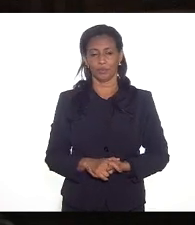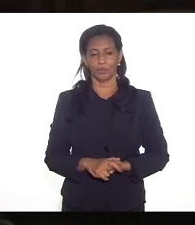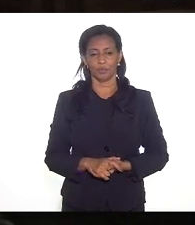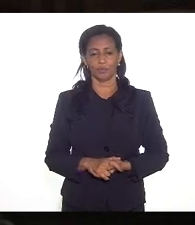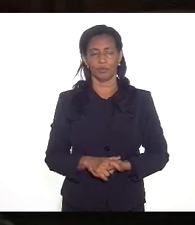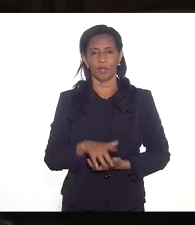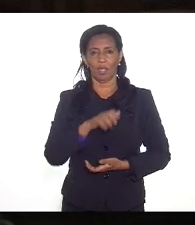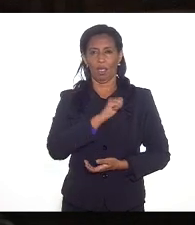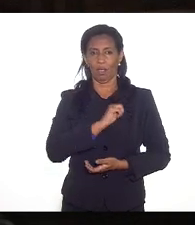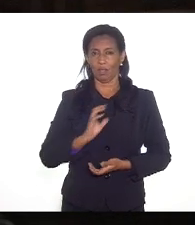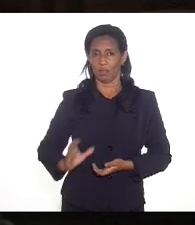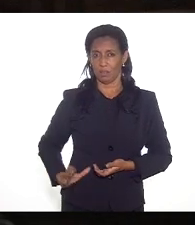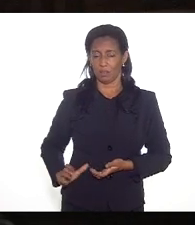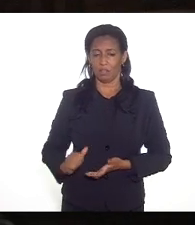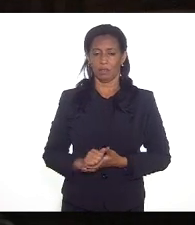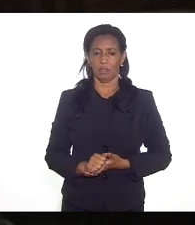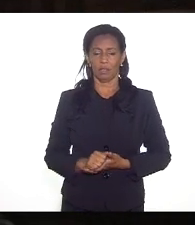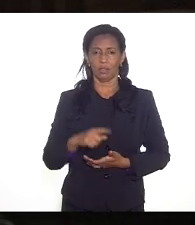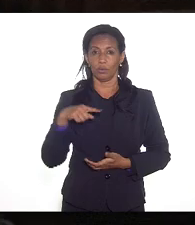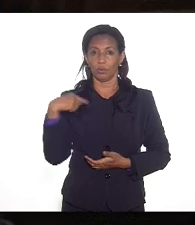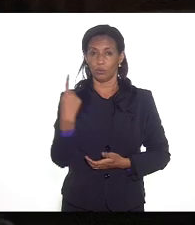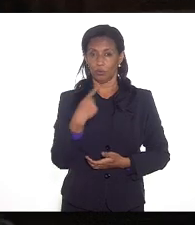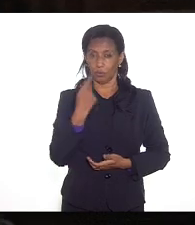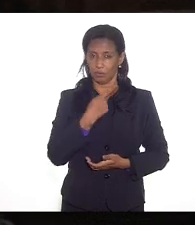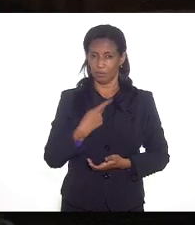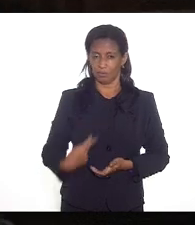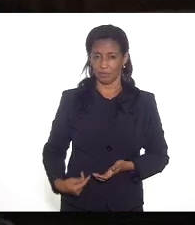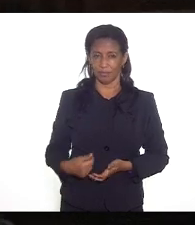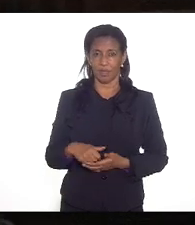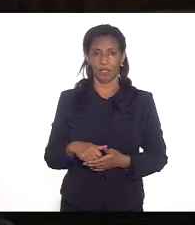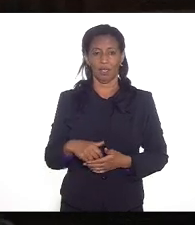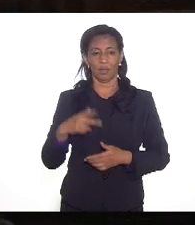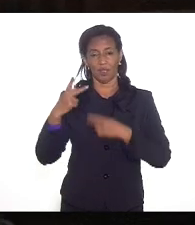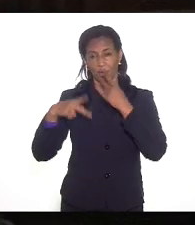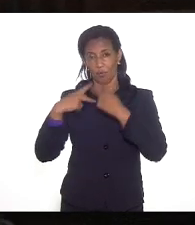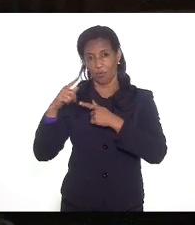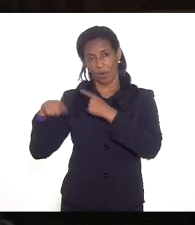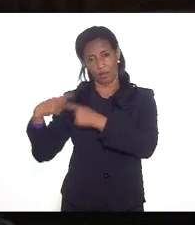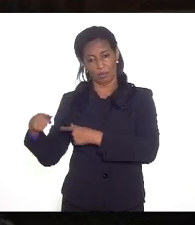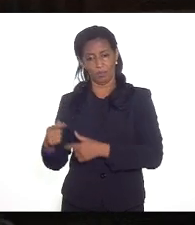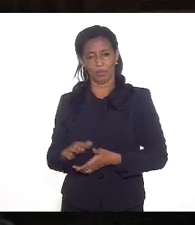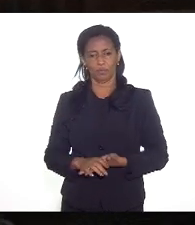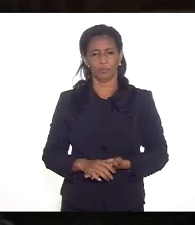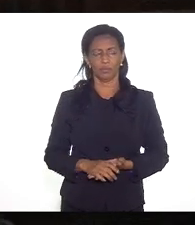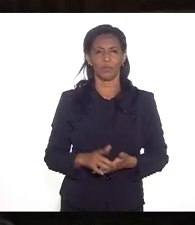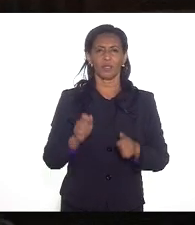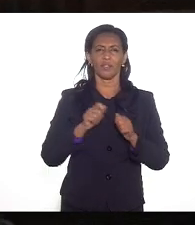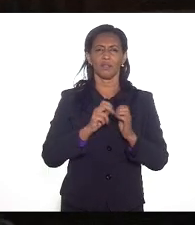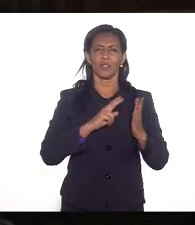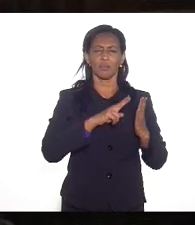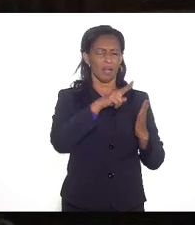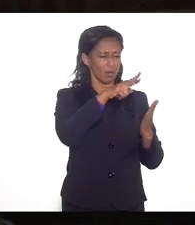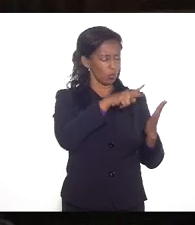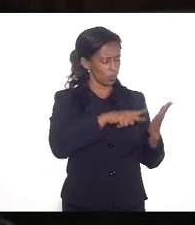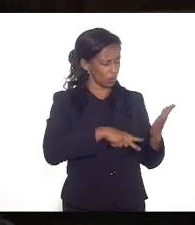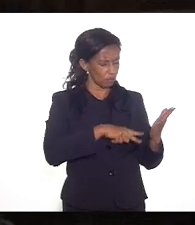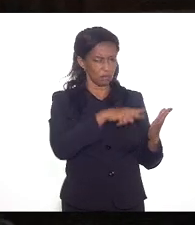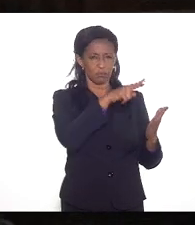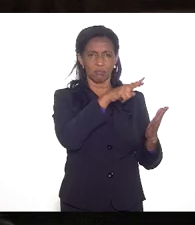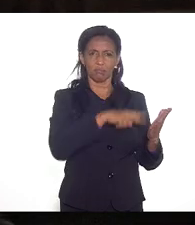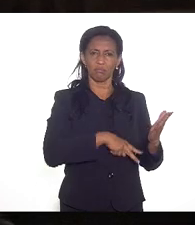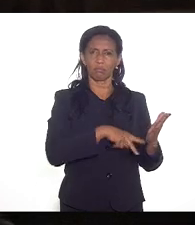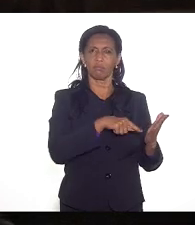e o André Ceciliano nosso Presidente sobre quem vou falar daqui a pouco fez uma leitura